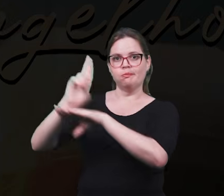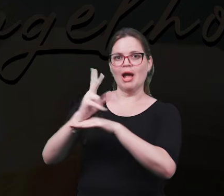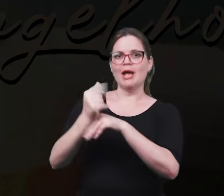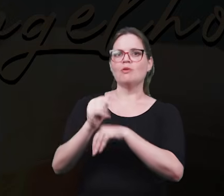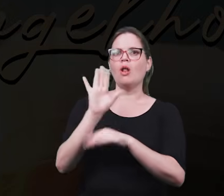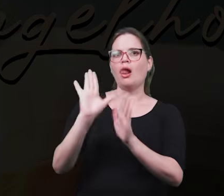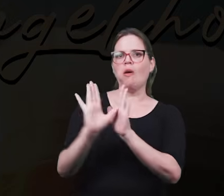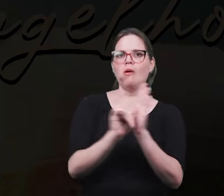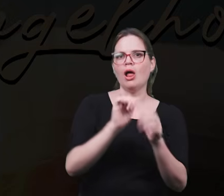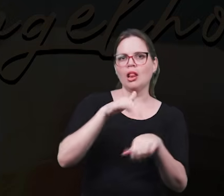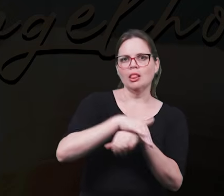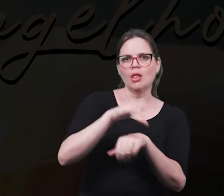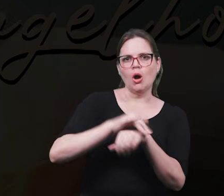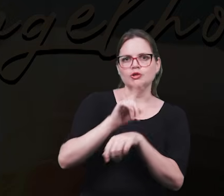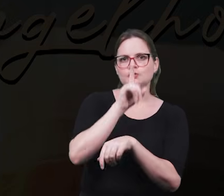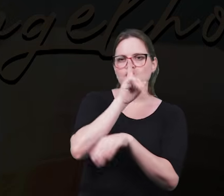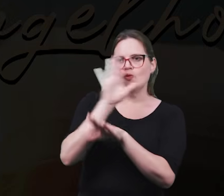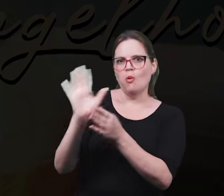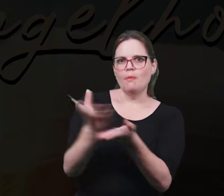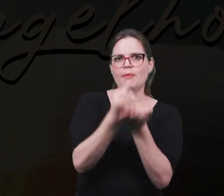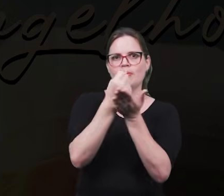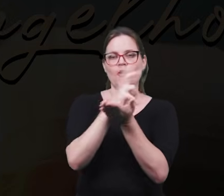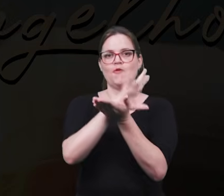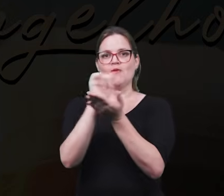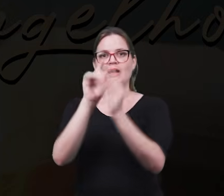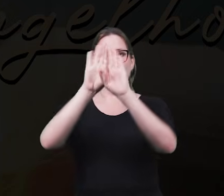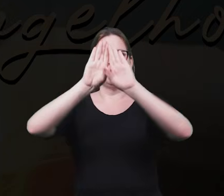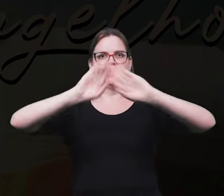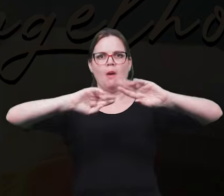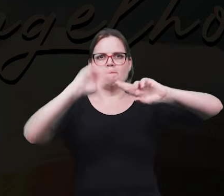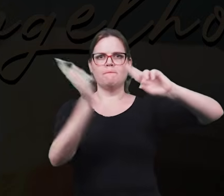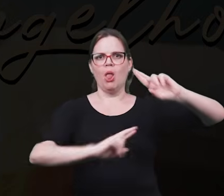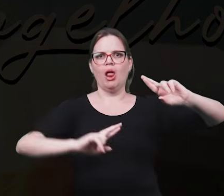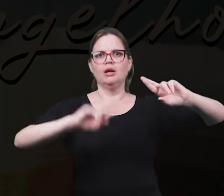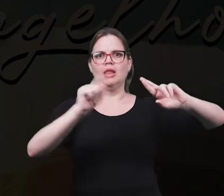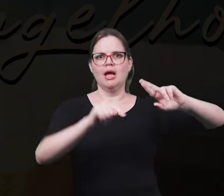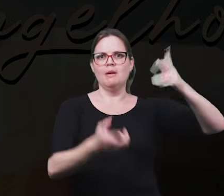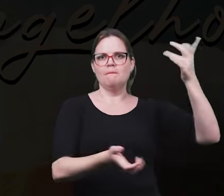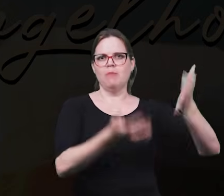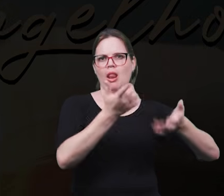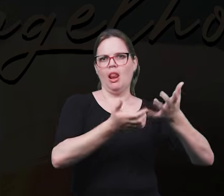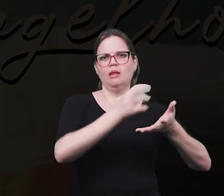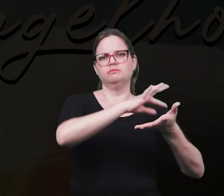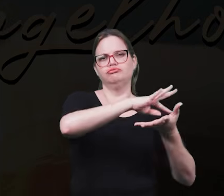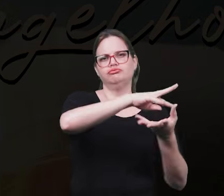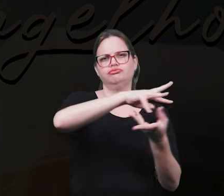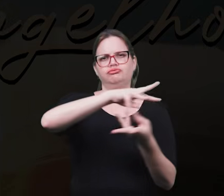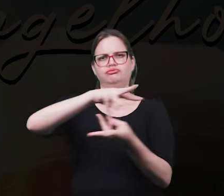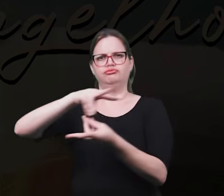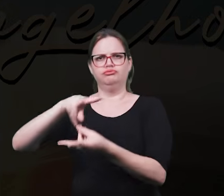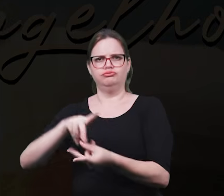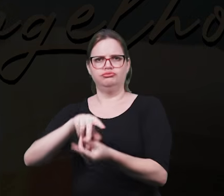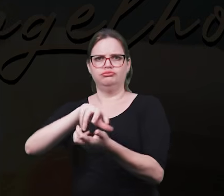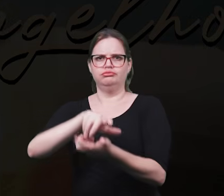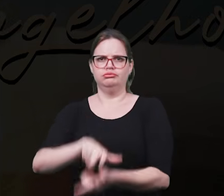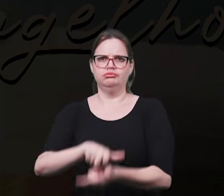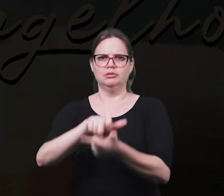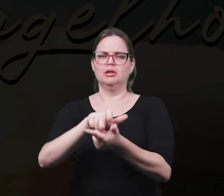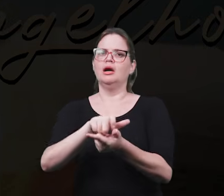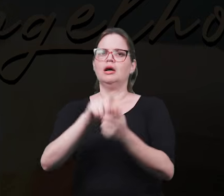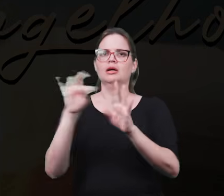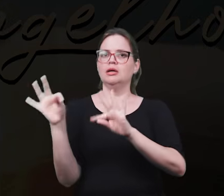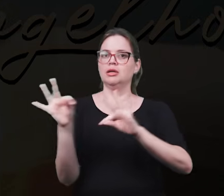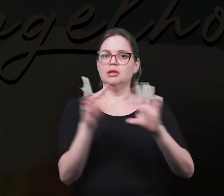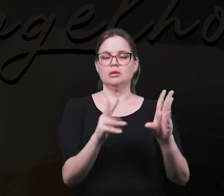de noite. Os céus se passarão com grande estrondo, os elementos ardendo se desfarão, e a terra e